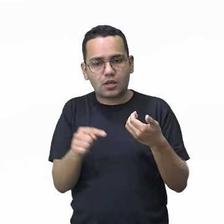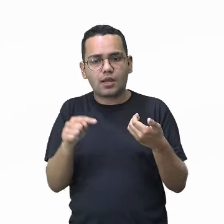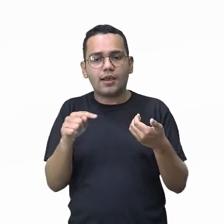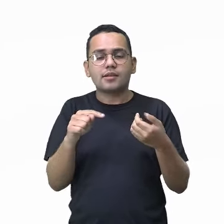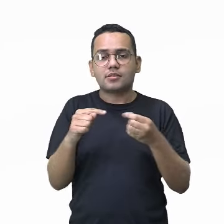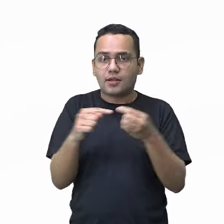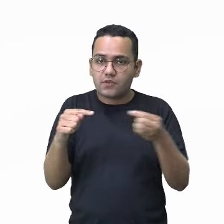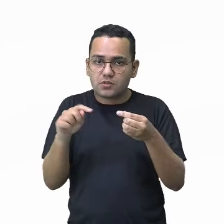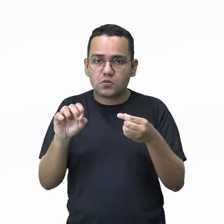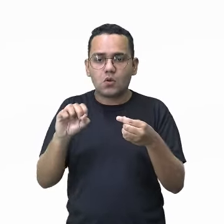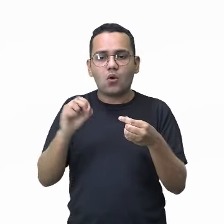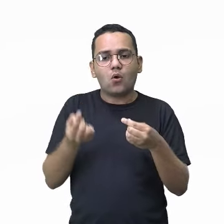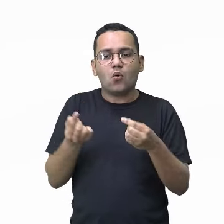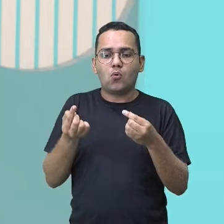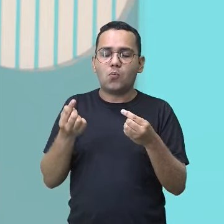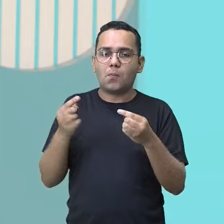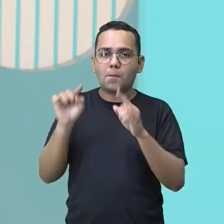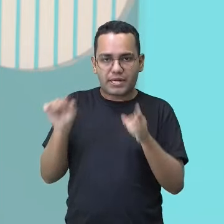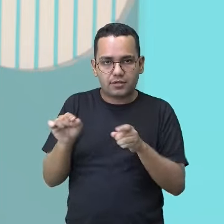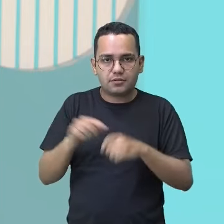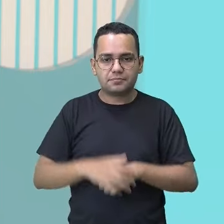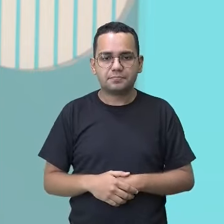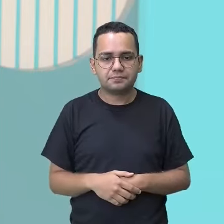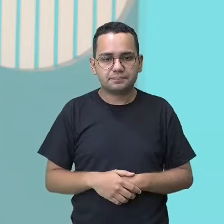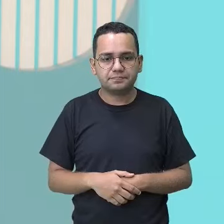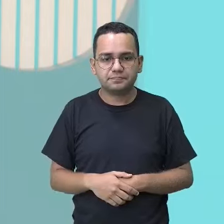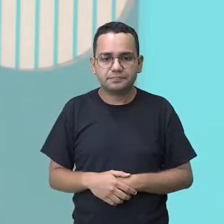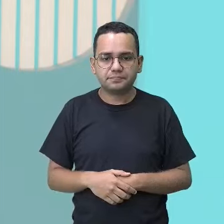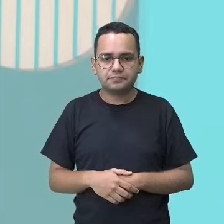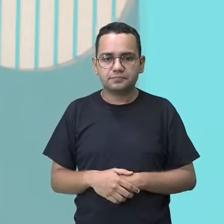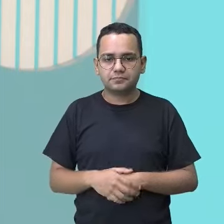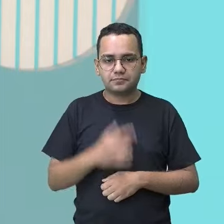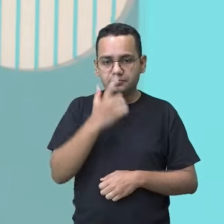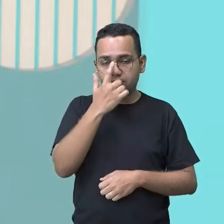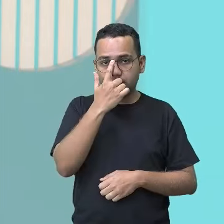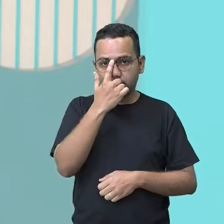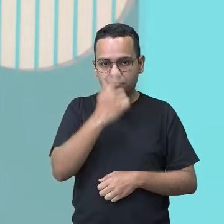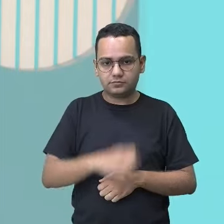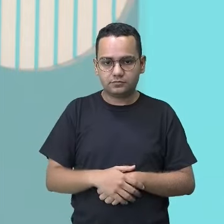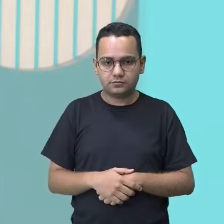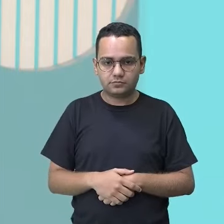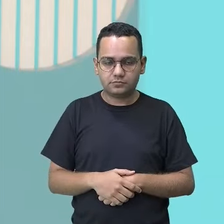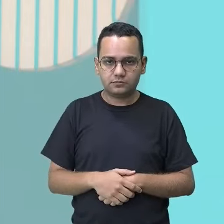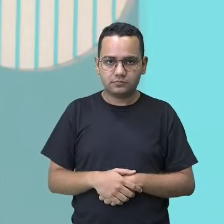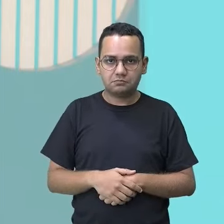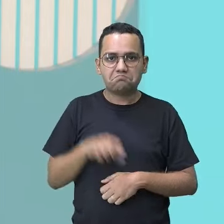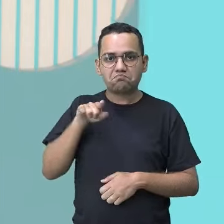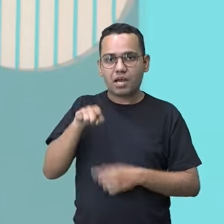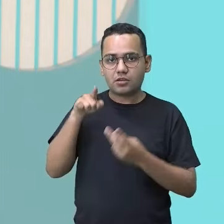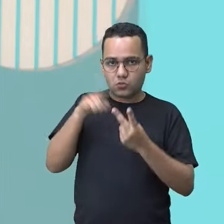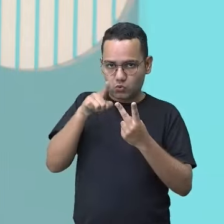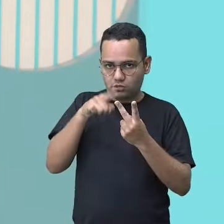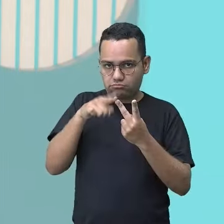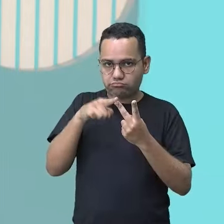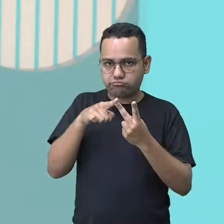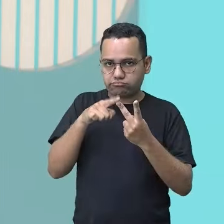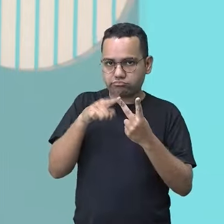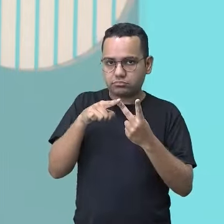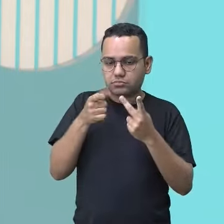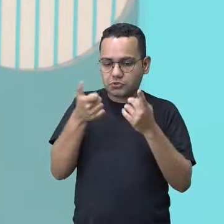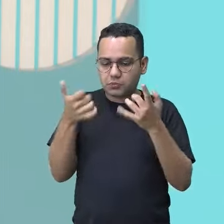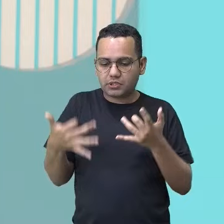ou parênteses Então vamos entender o seguinte nas orações explicativas eu não